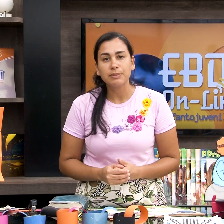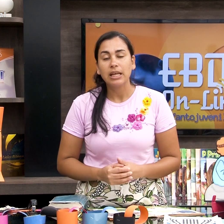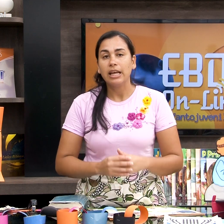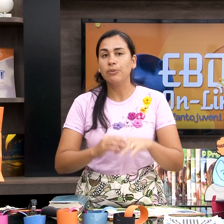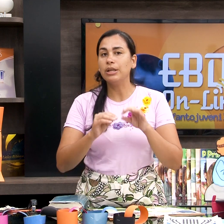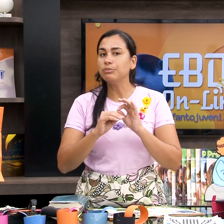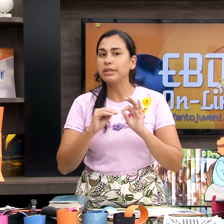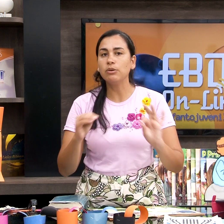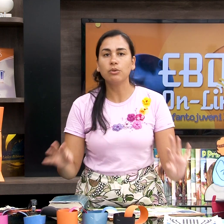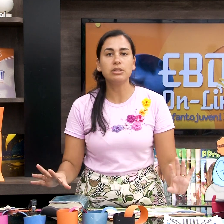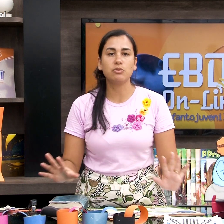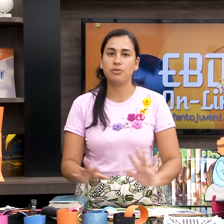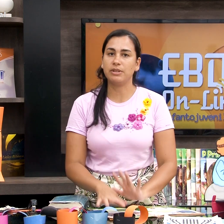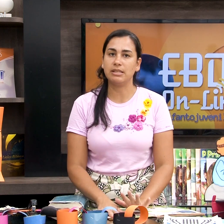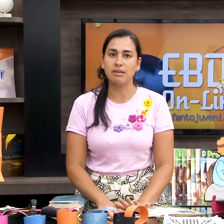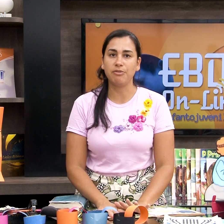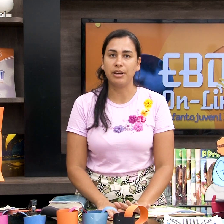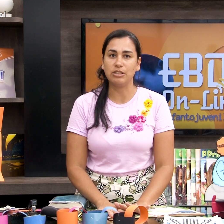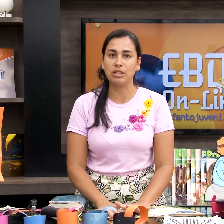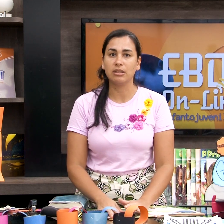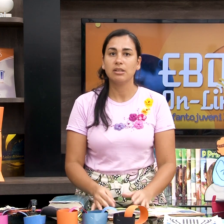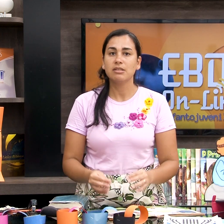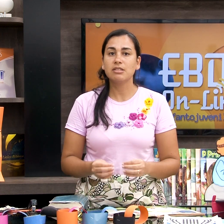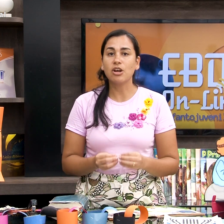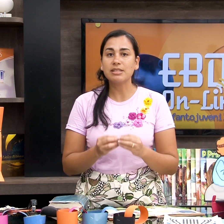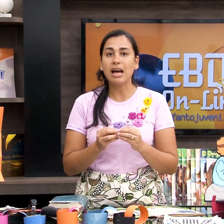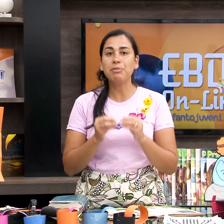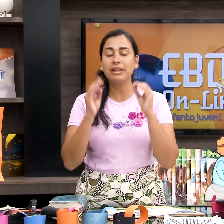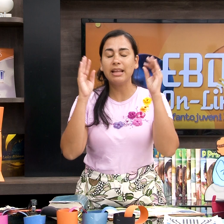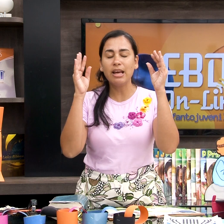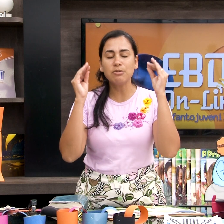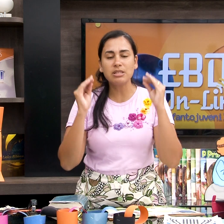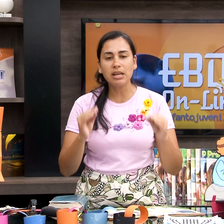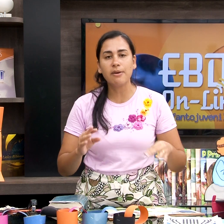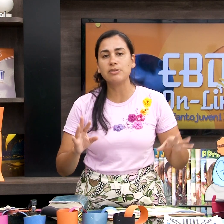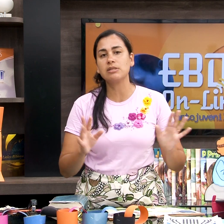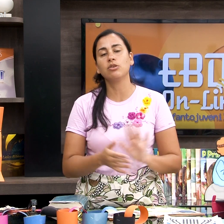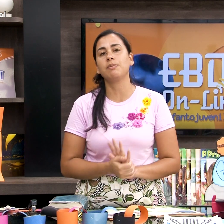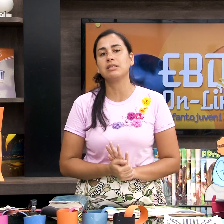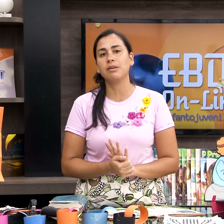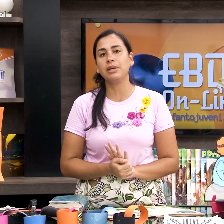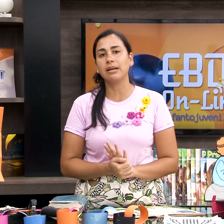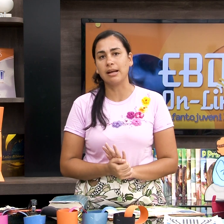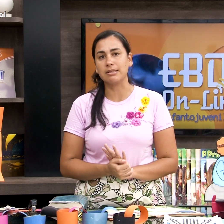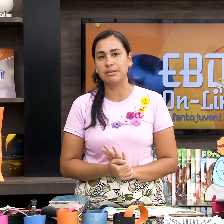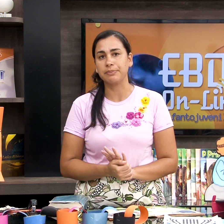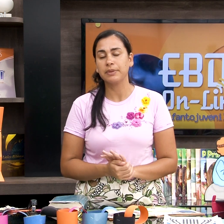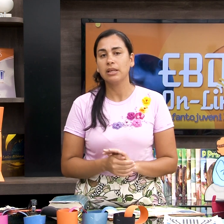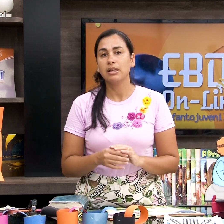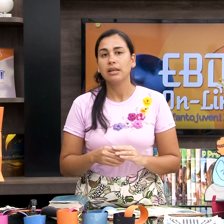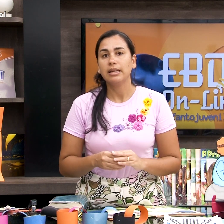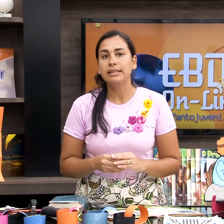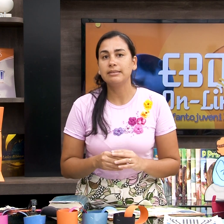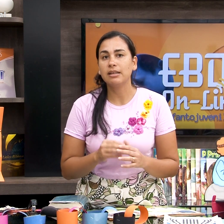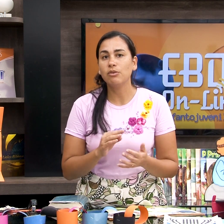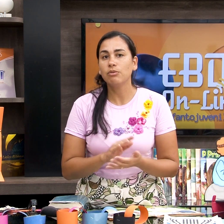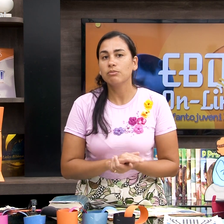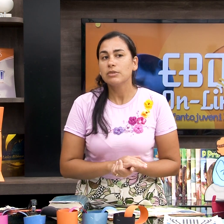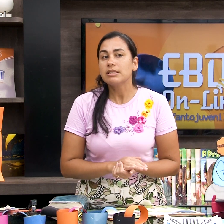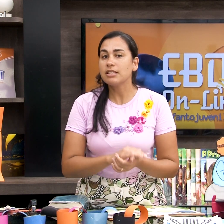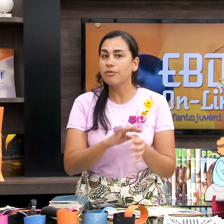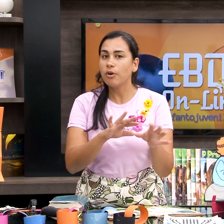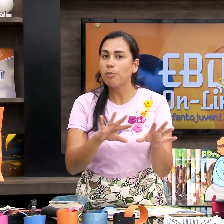tia, eu não tenho condições de fazer essa festa. Só sabe Deus e eu a situação que eu tô passando na minha casa.